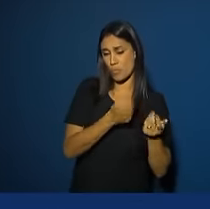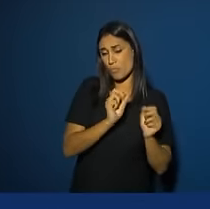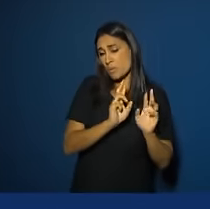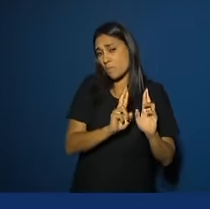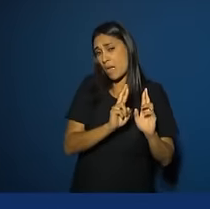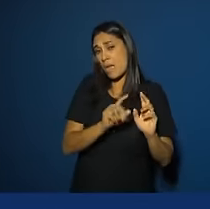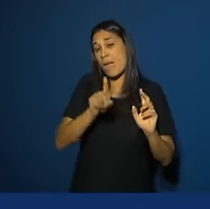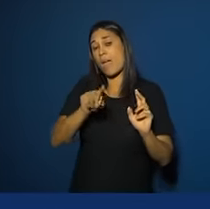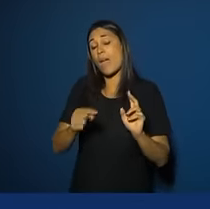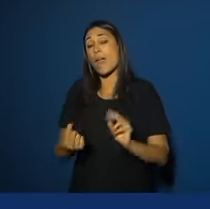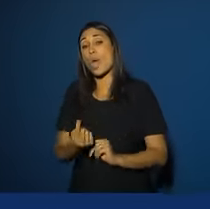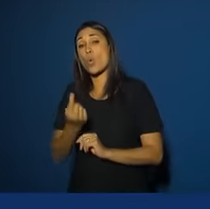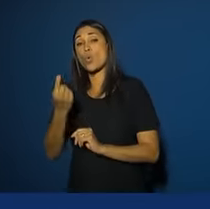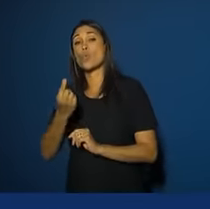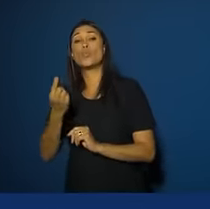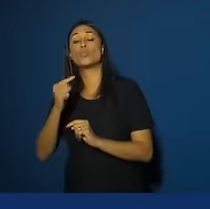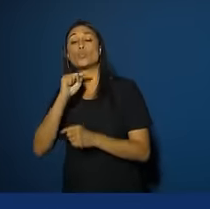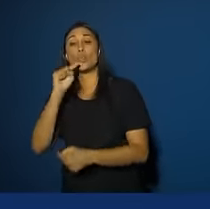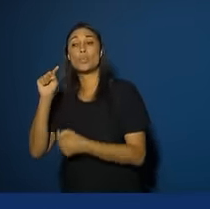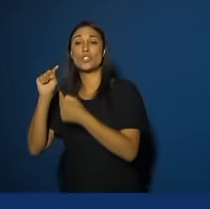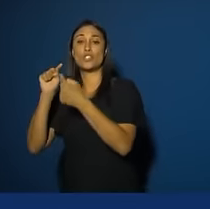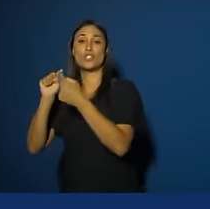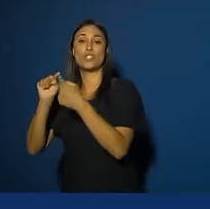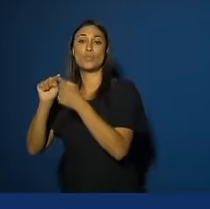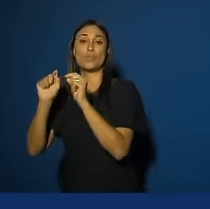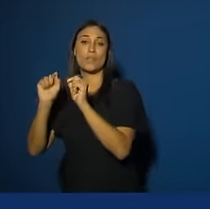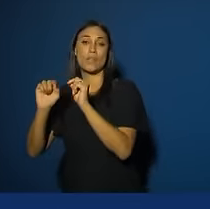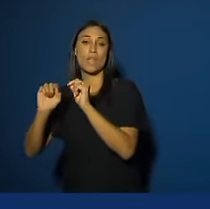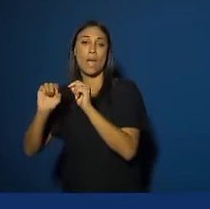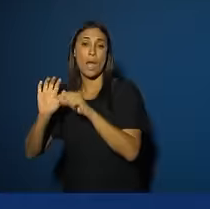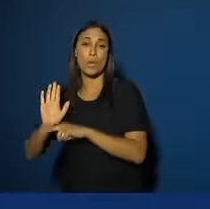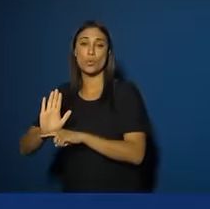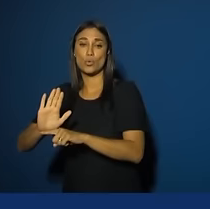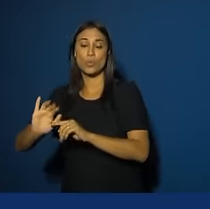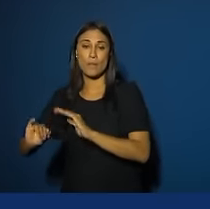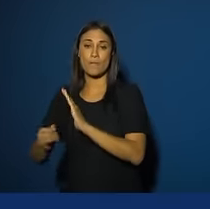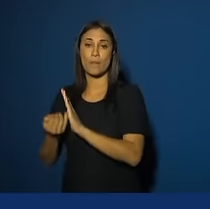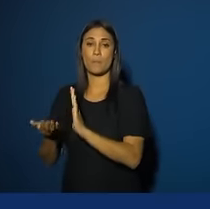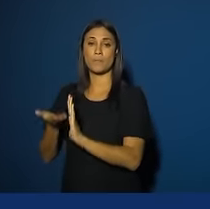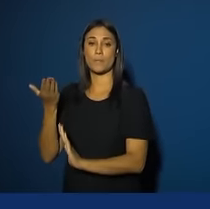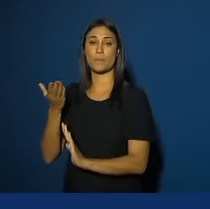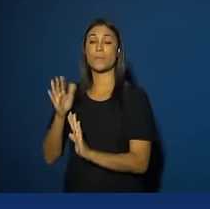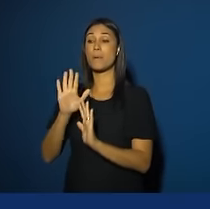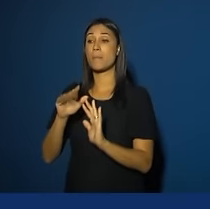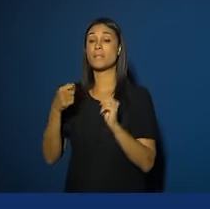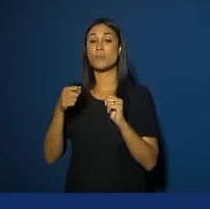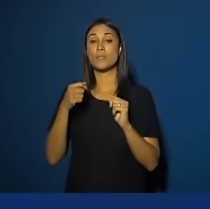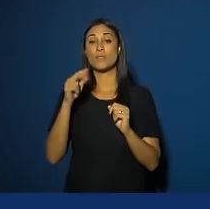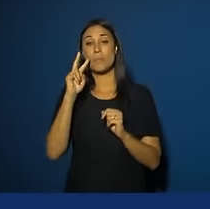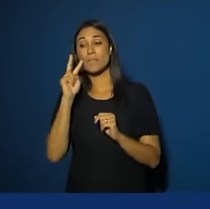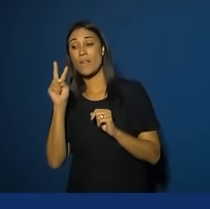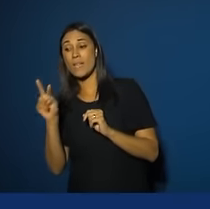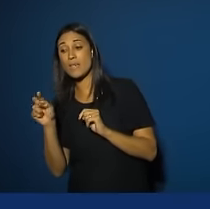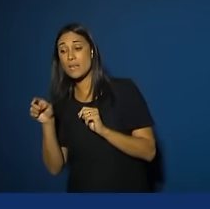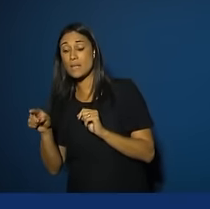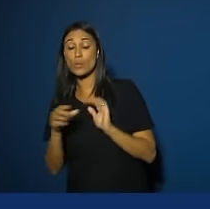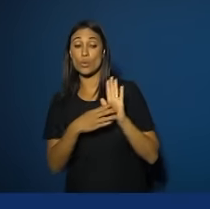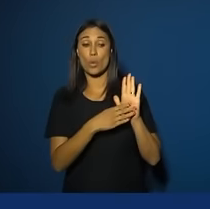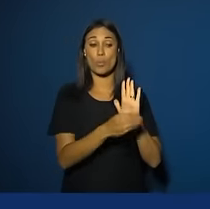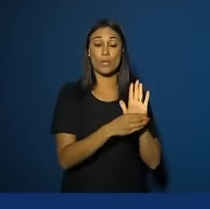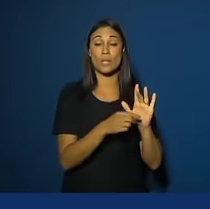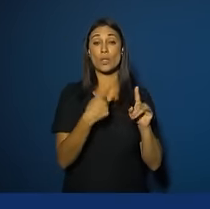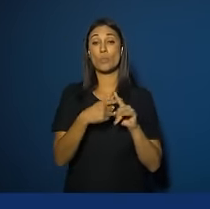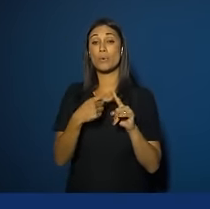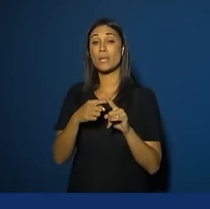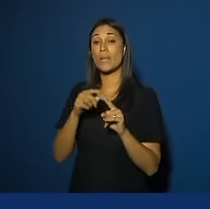é um dos tijolos que formam a inflação. Então, mas eu tenho que ver muito mais isso do que o modelo, porque o modelo hoje